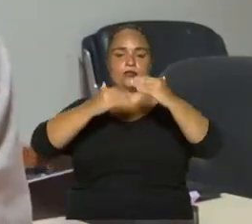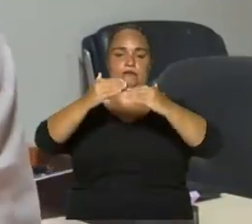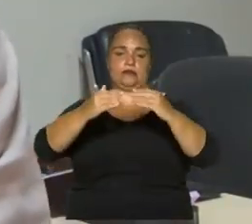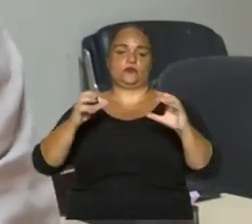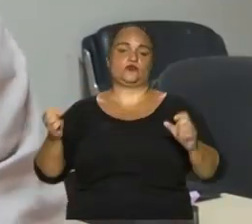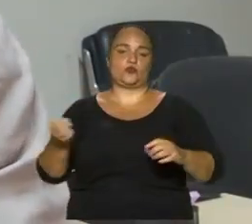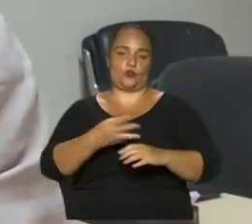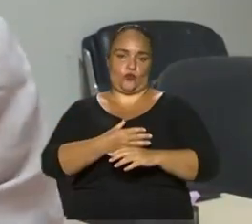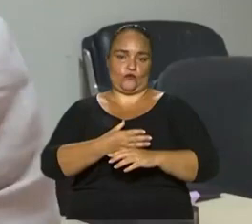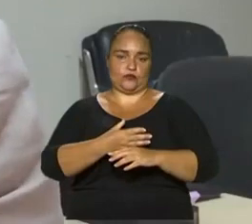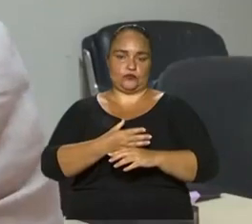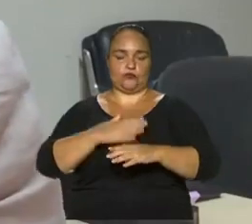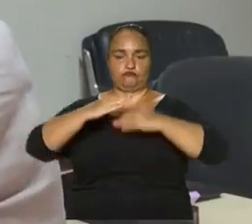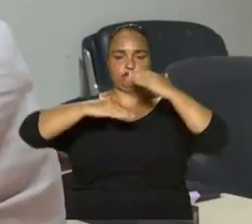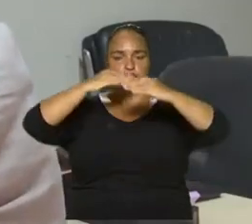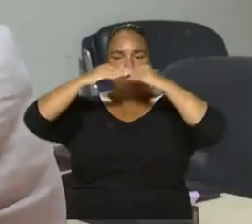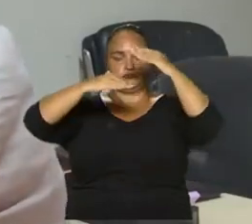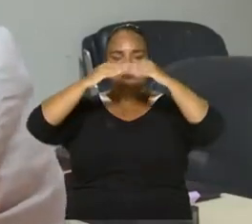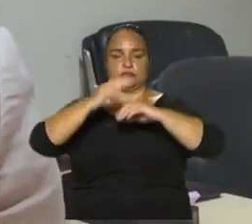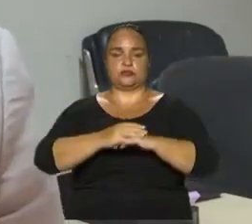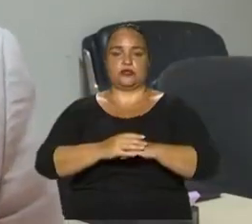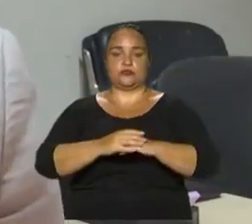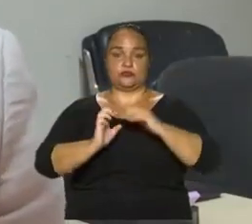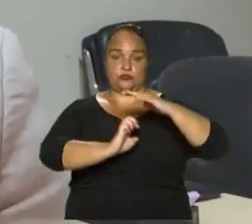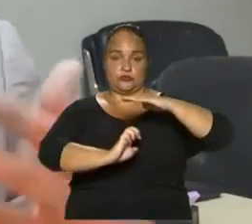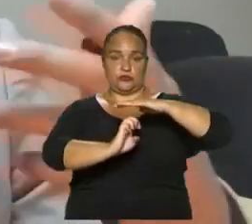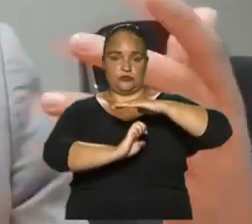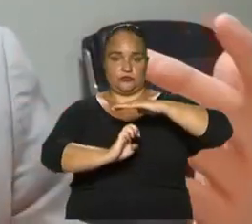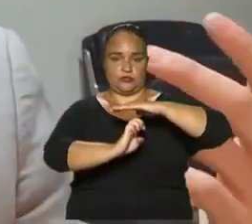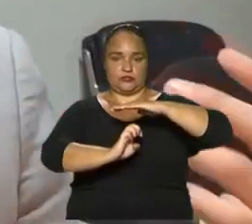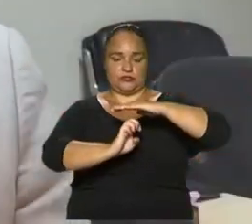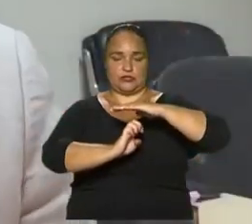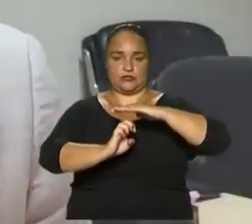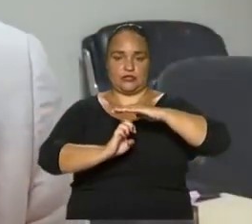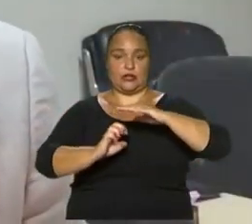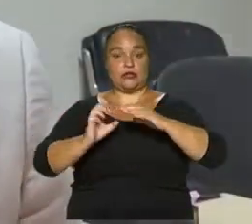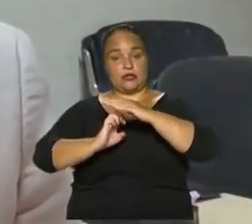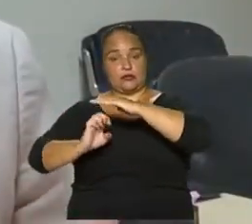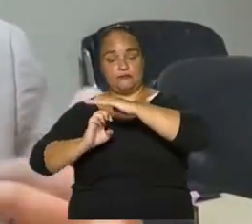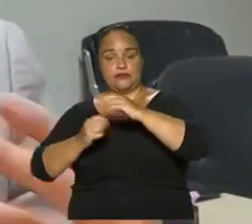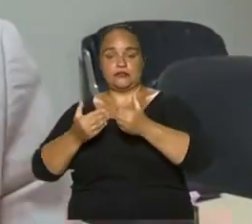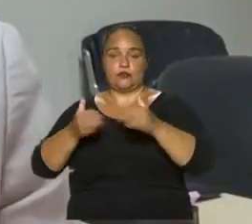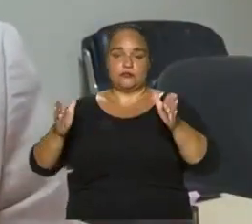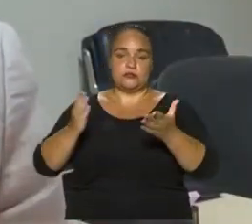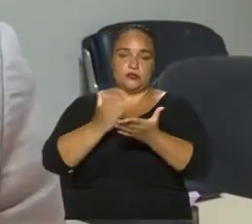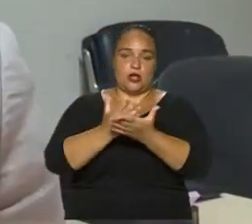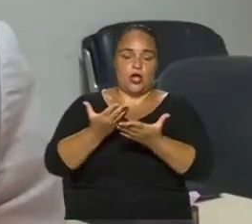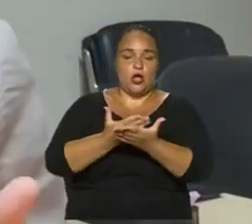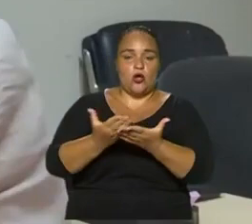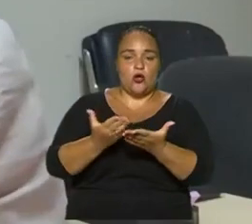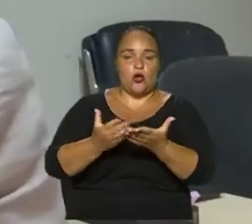inovação nos processos empresariais das empresas que estão abrindo agora, dos empreendedores,